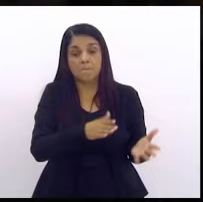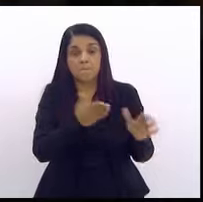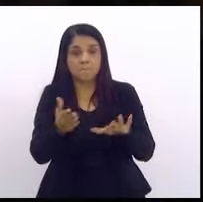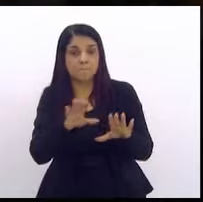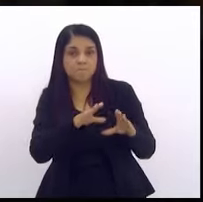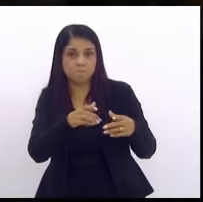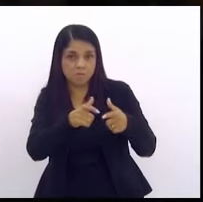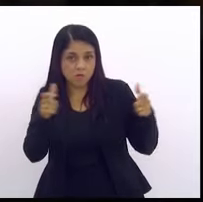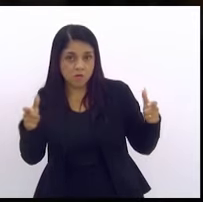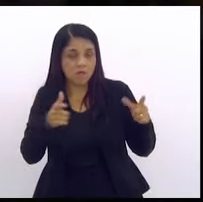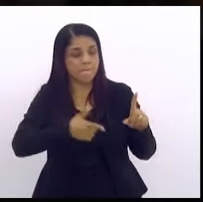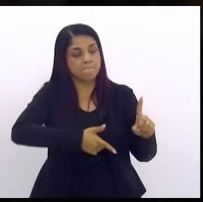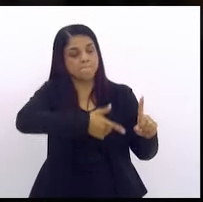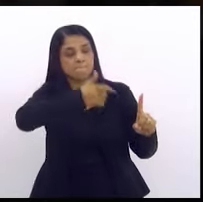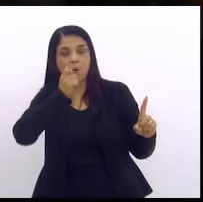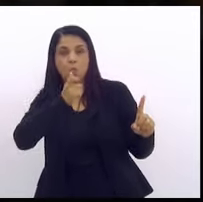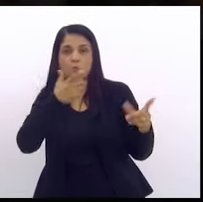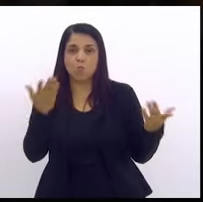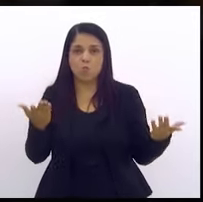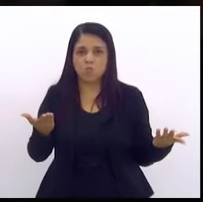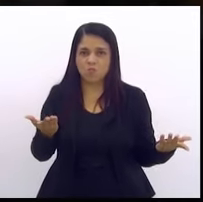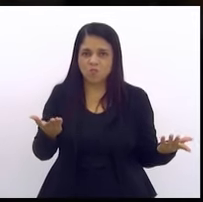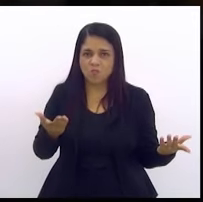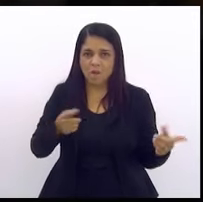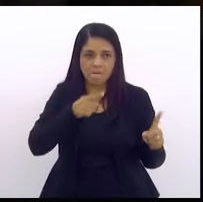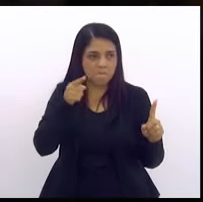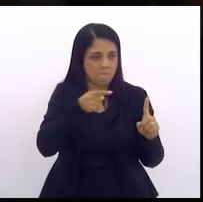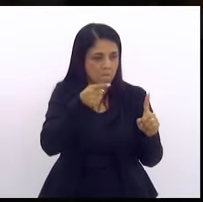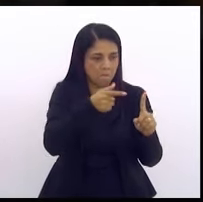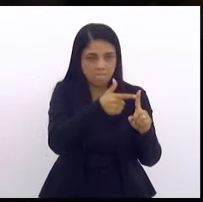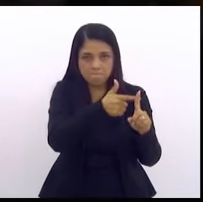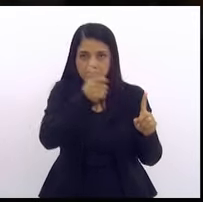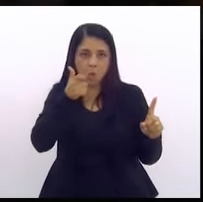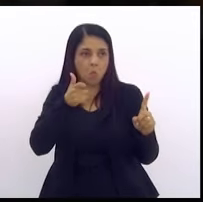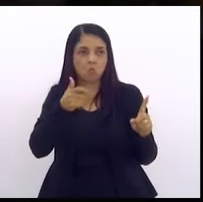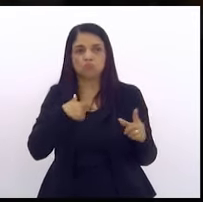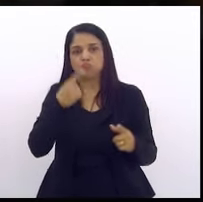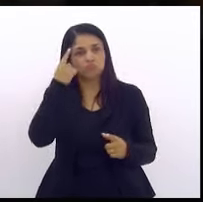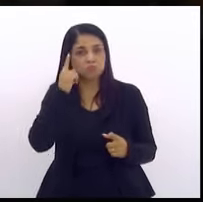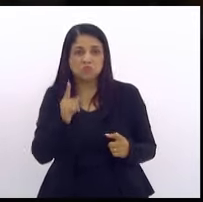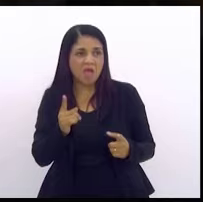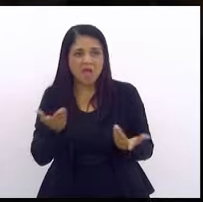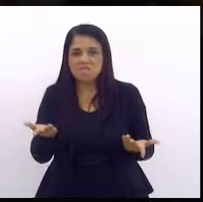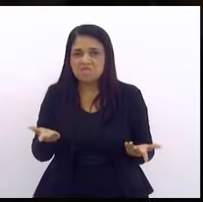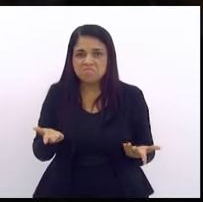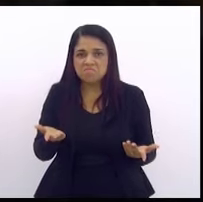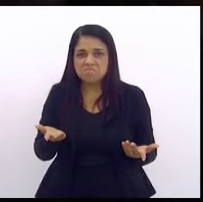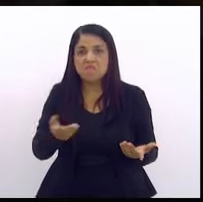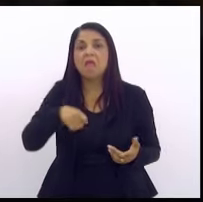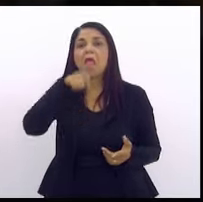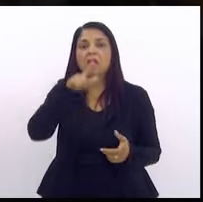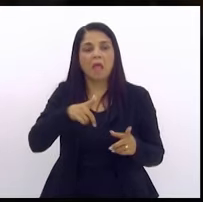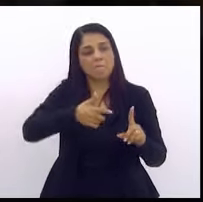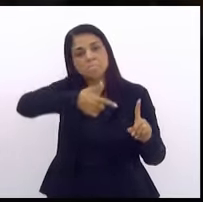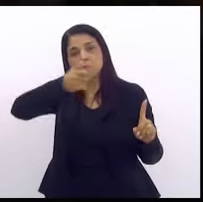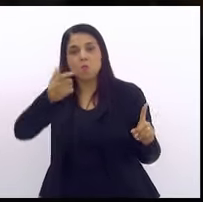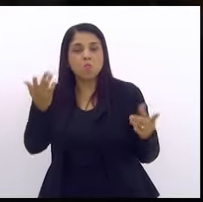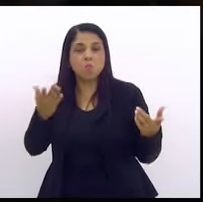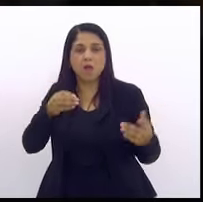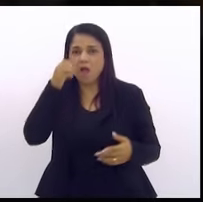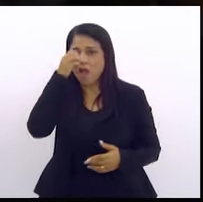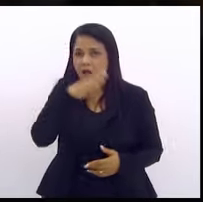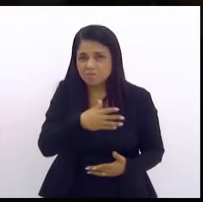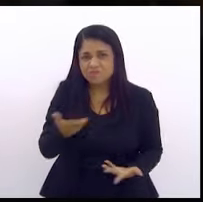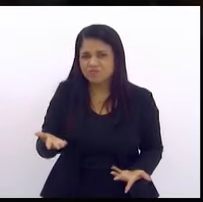pela suposta bala perdida. O engraçado é que essa bala perdida, o engraçado não, o trágico, o absurdo, é que